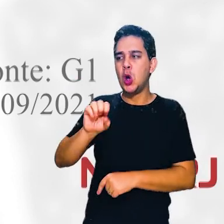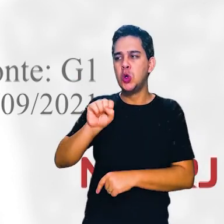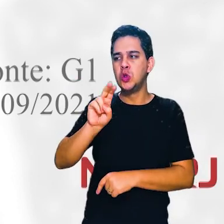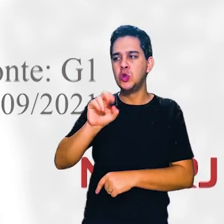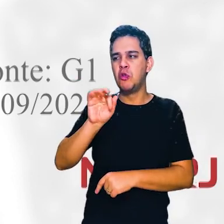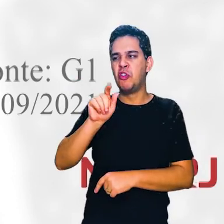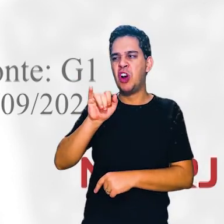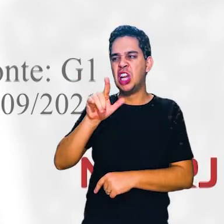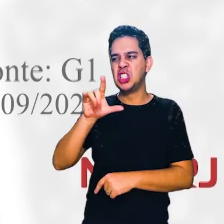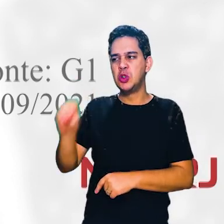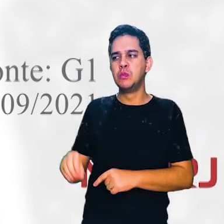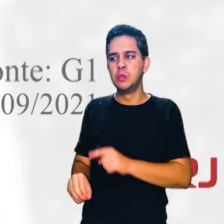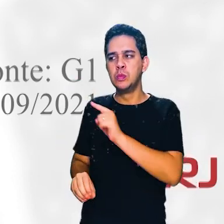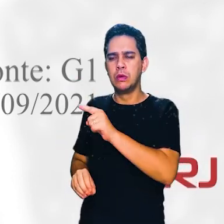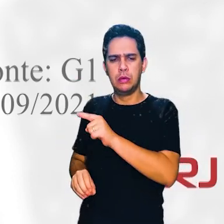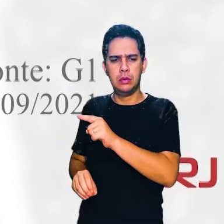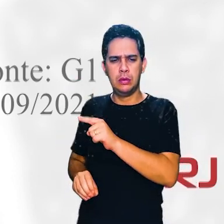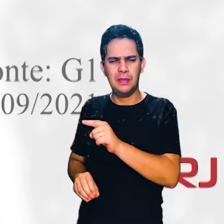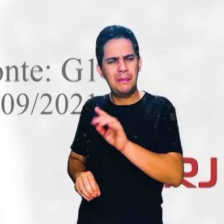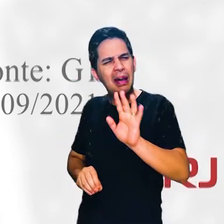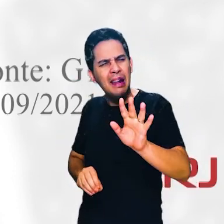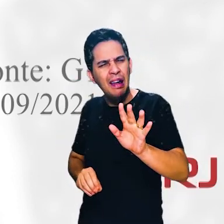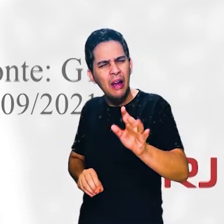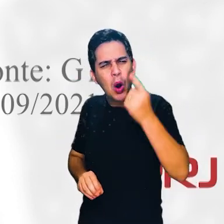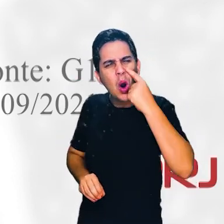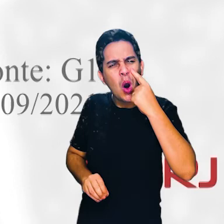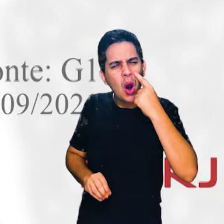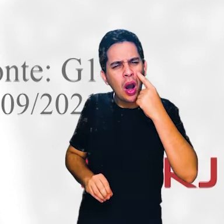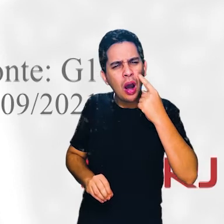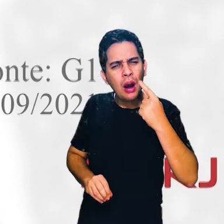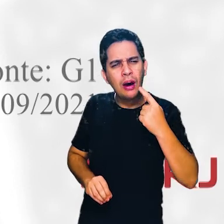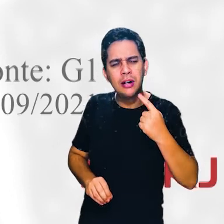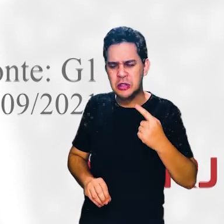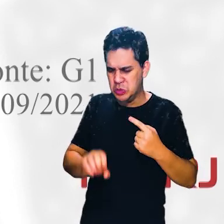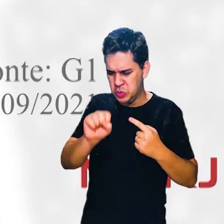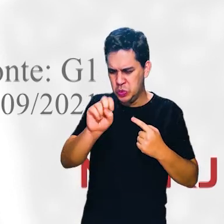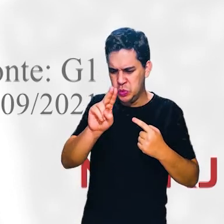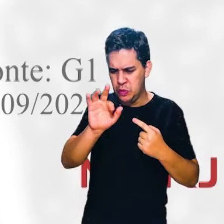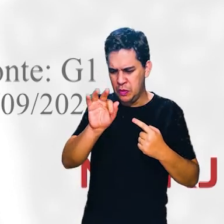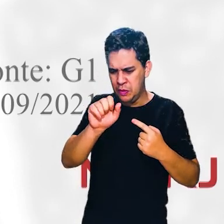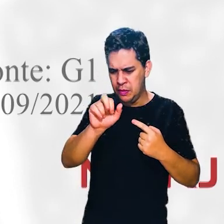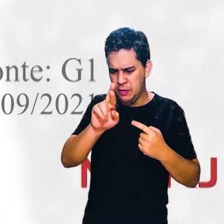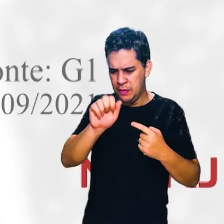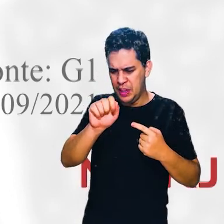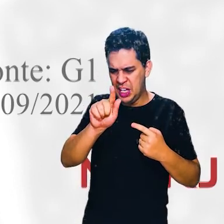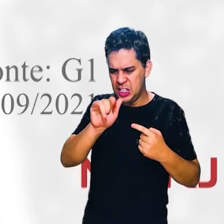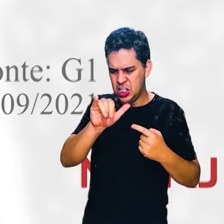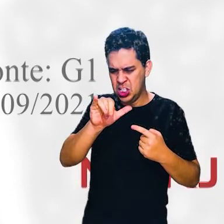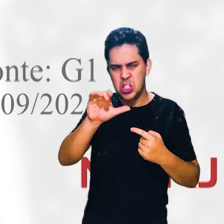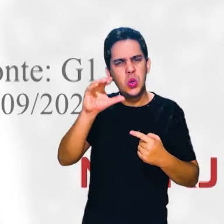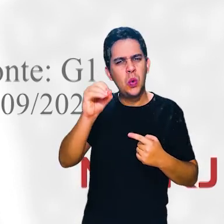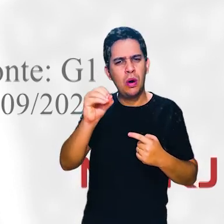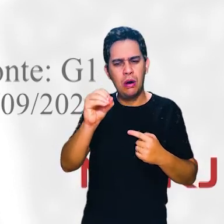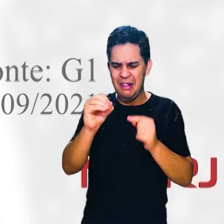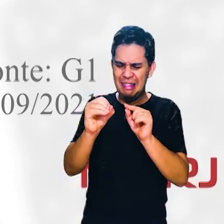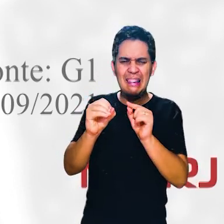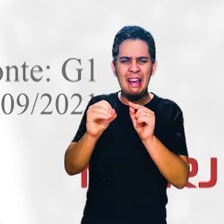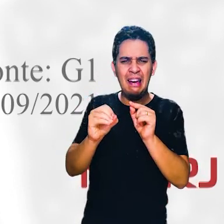abuso de poder econômico e político. Fonte G1, de 3 de setembro de